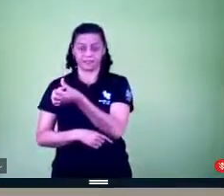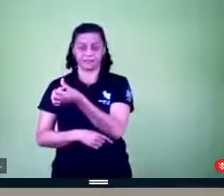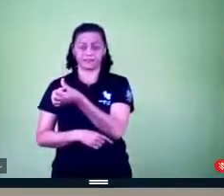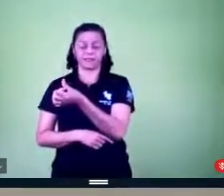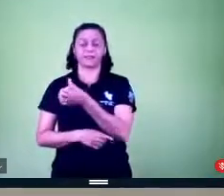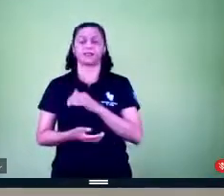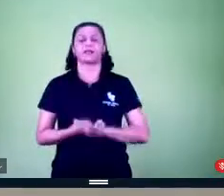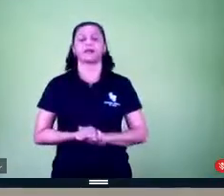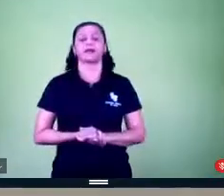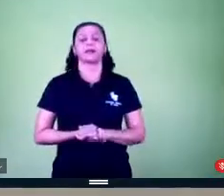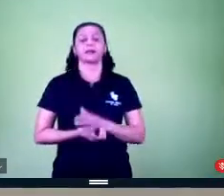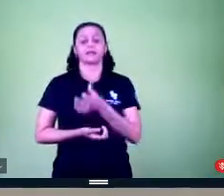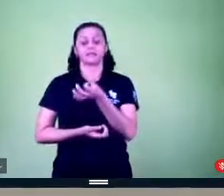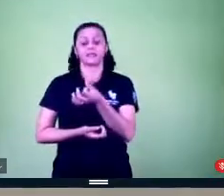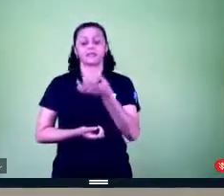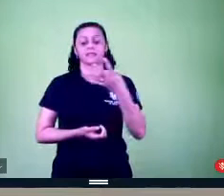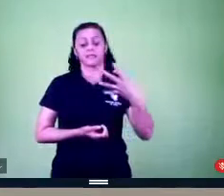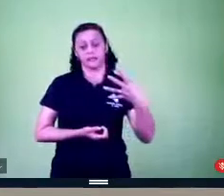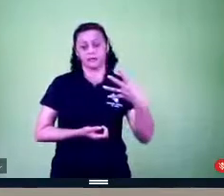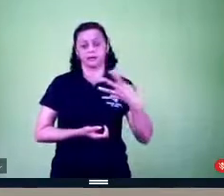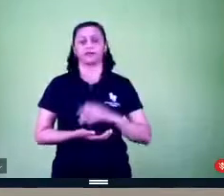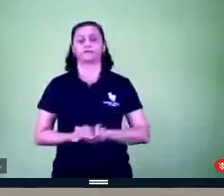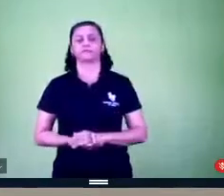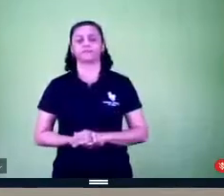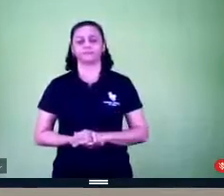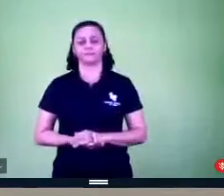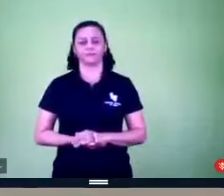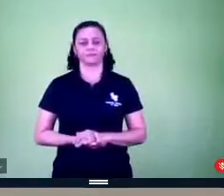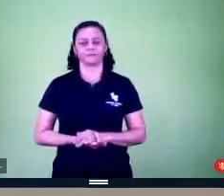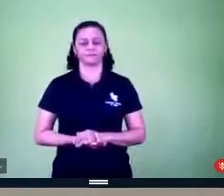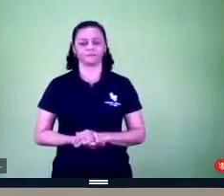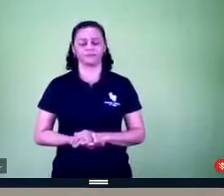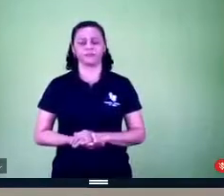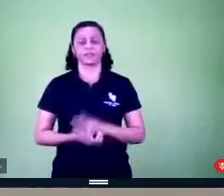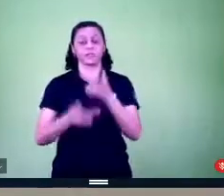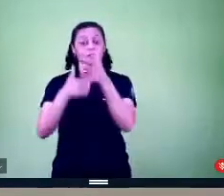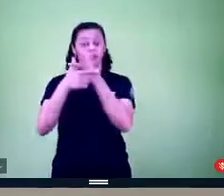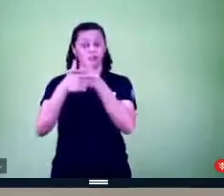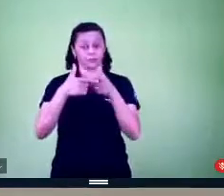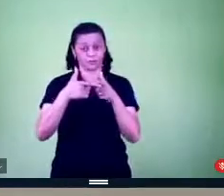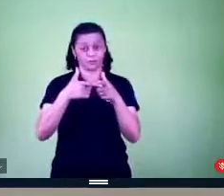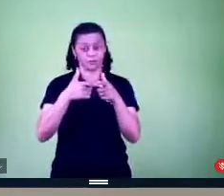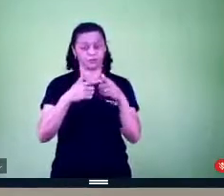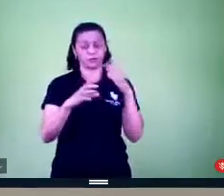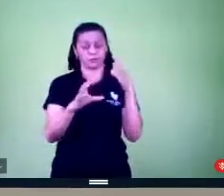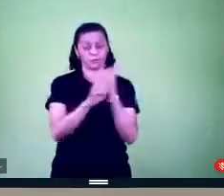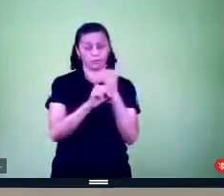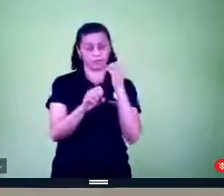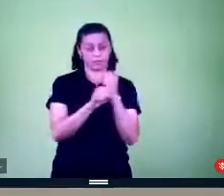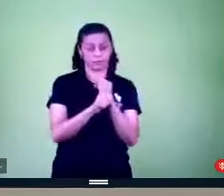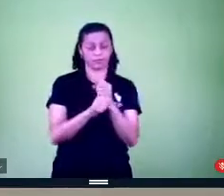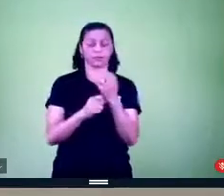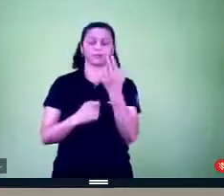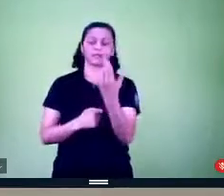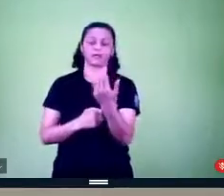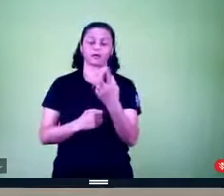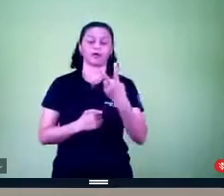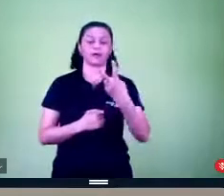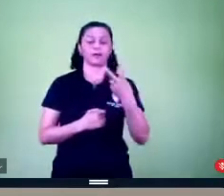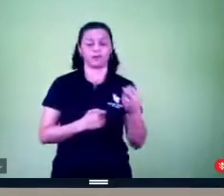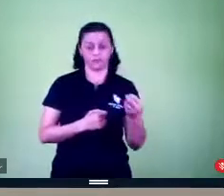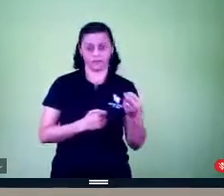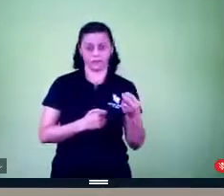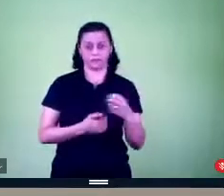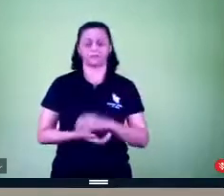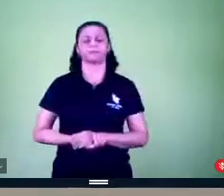isso? 64 dividido pela soma, que é igual a 20. 64 por 20, quanto que vai